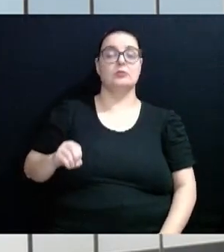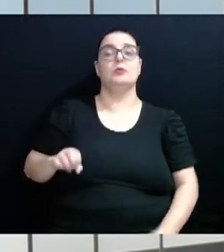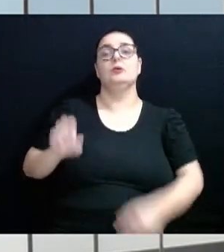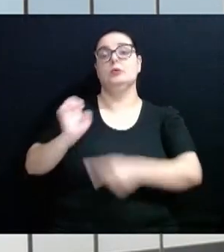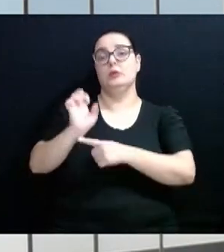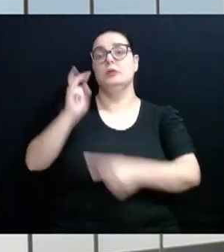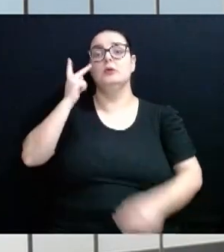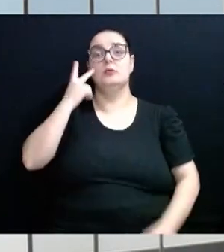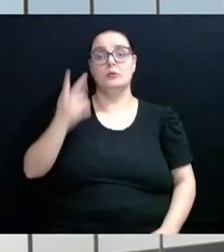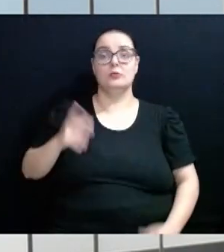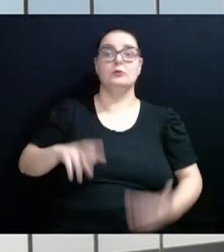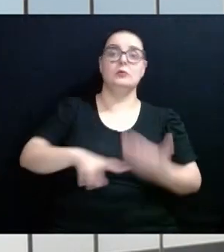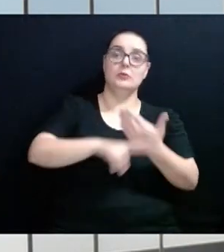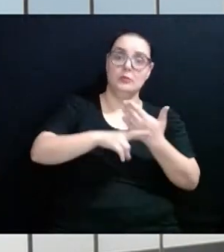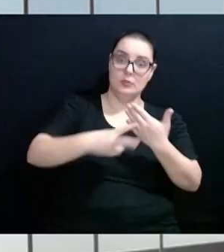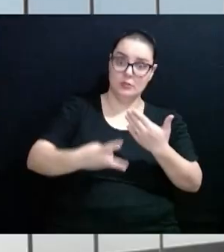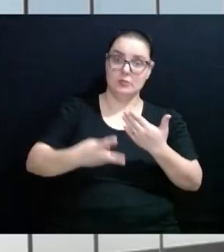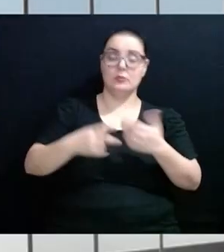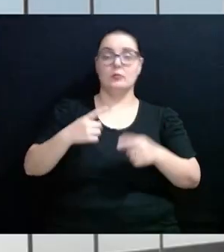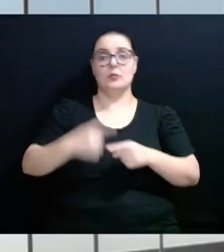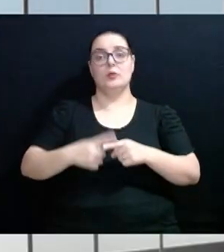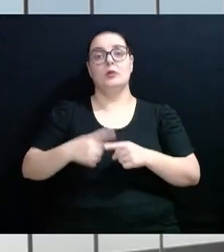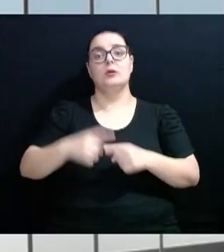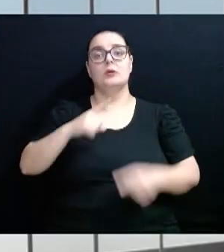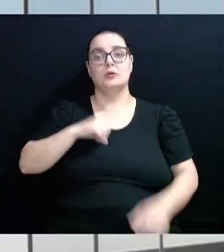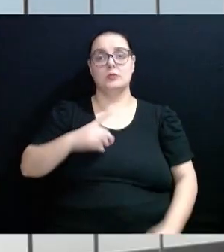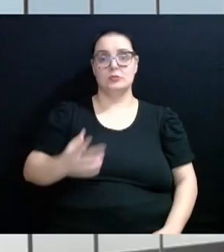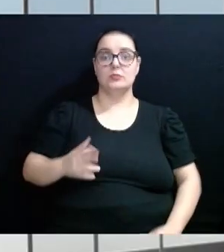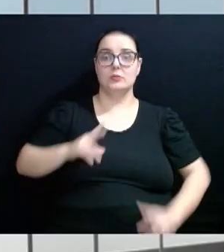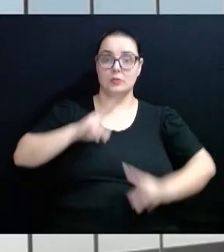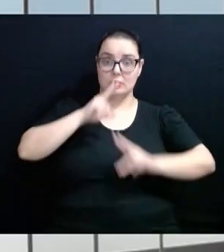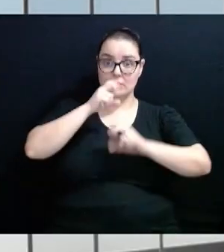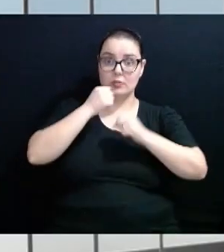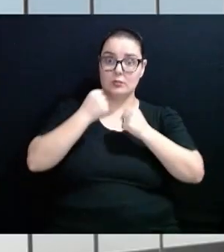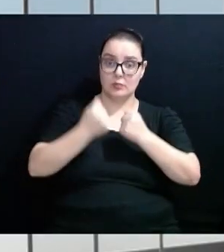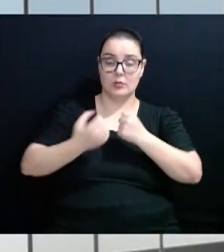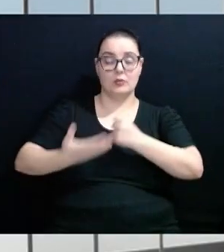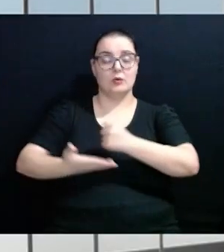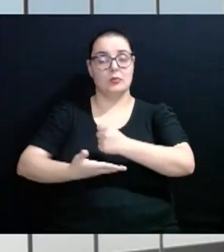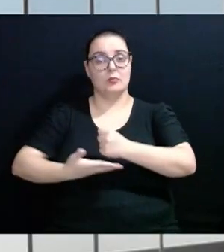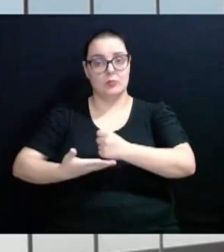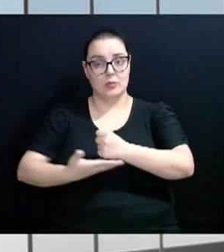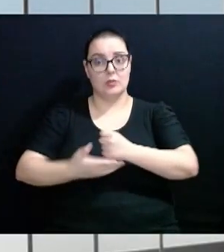atingido, né, porque tem uma forte base de